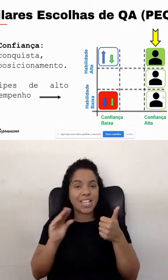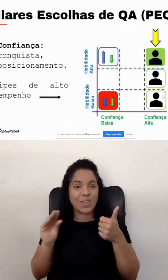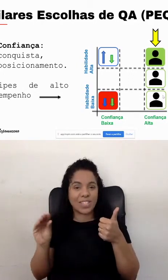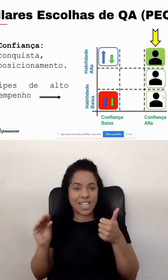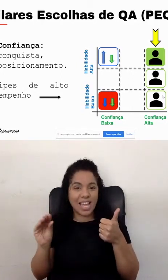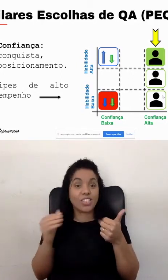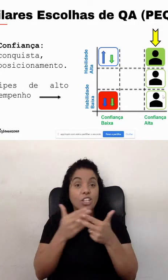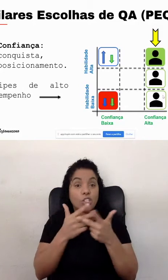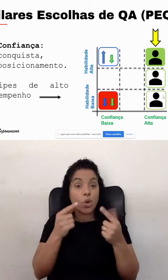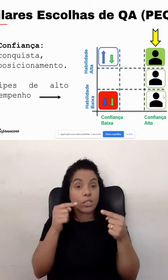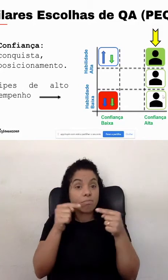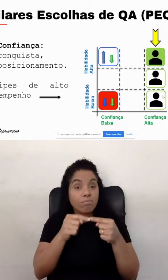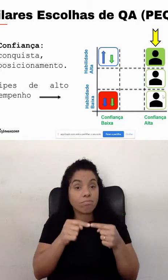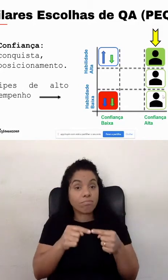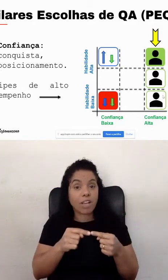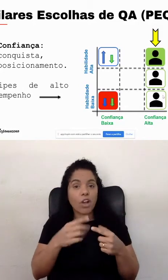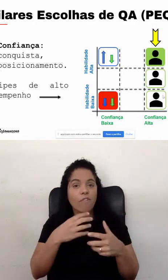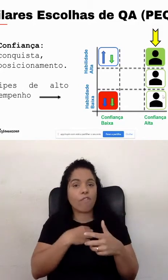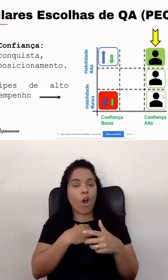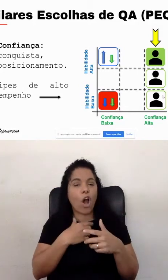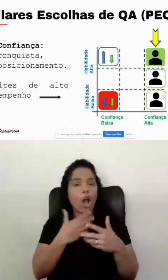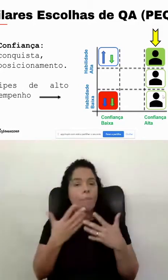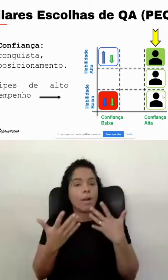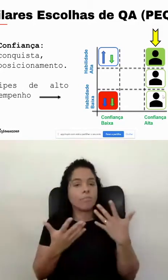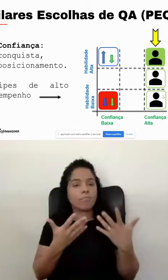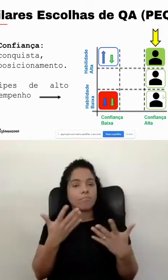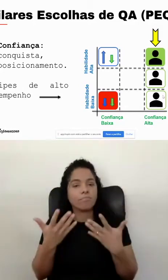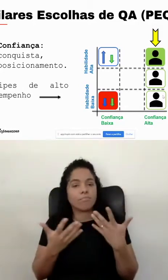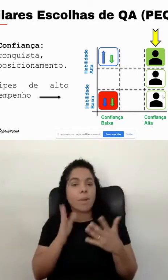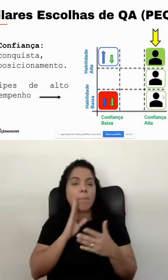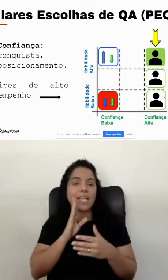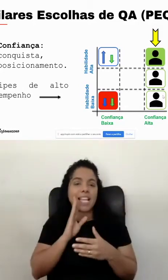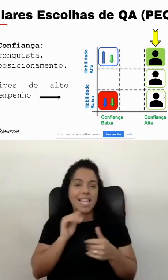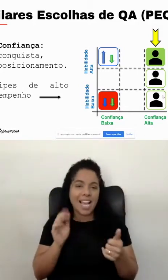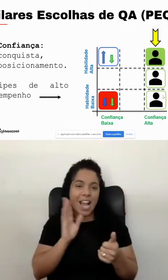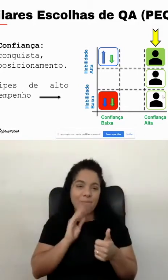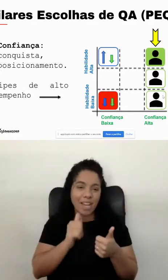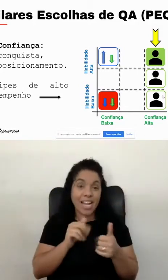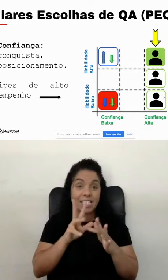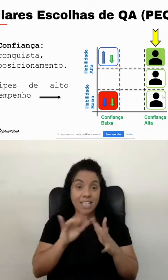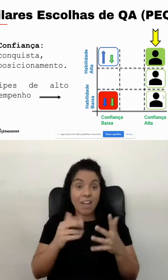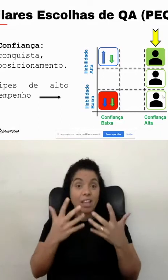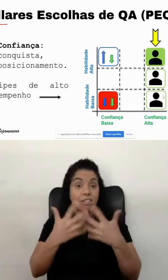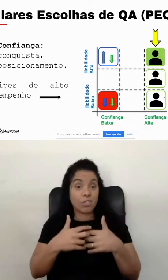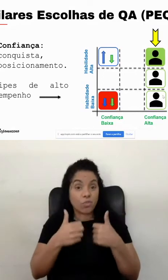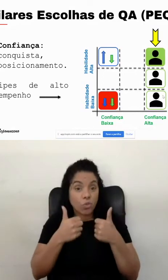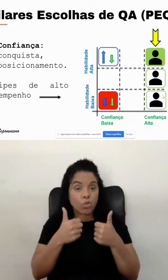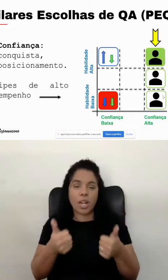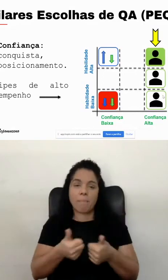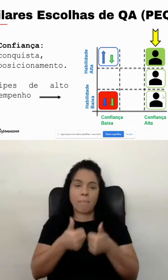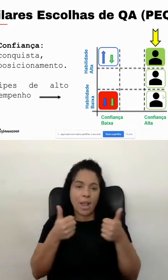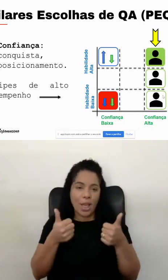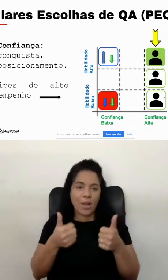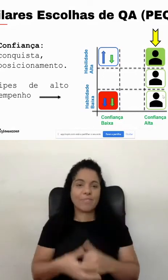coisas vão encaixar de uma forma muito mais legal, muito mais bacana e que vai funcionar melhor.